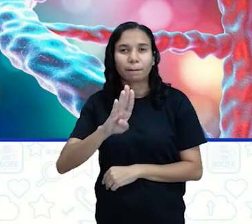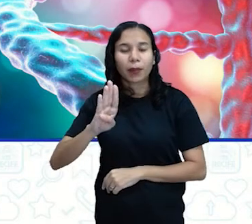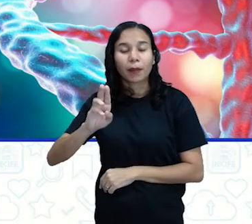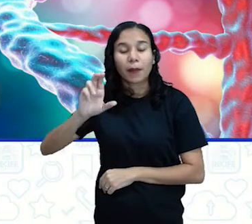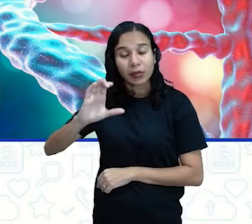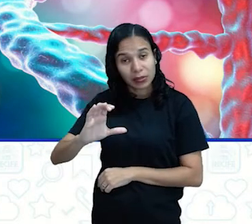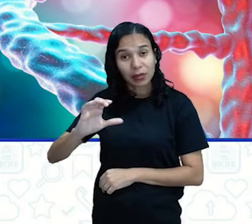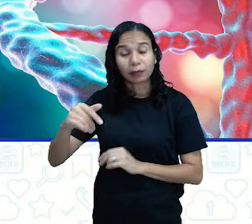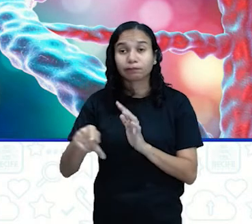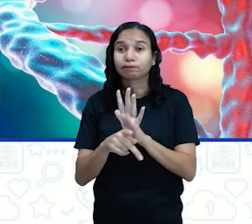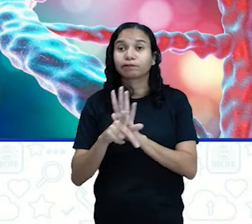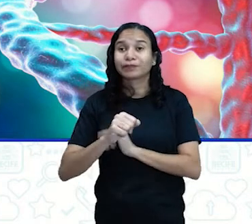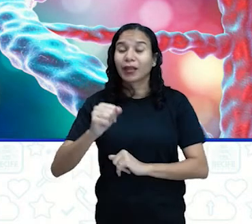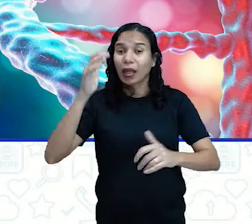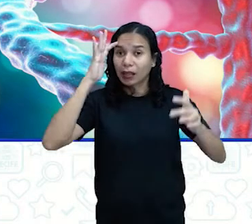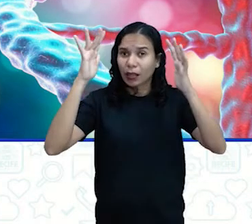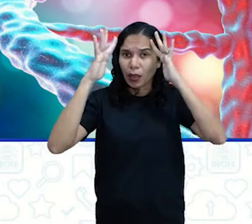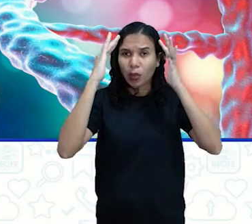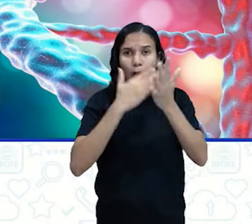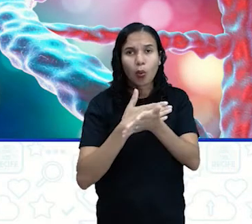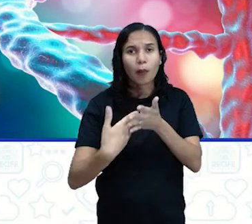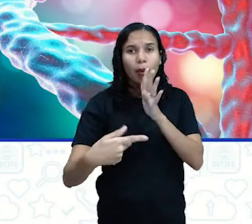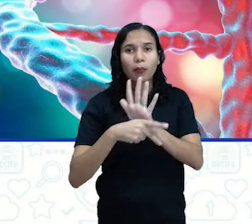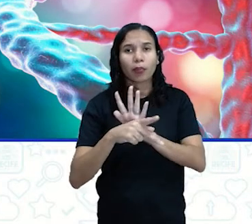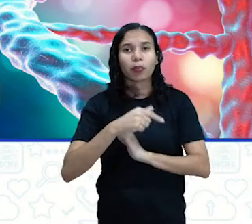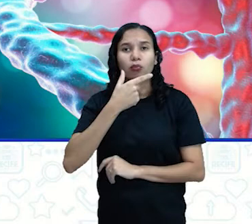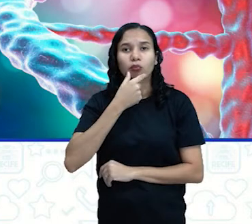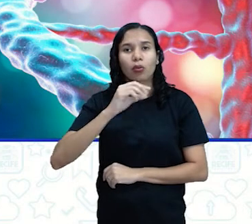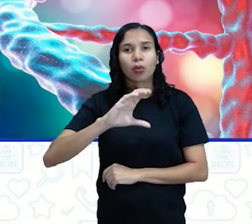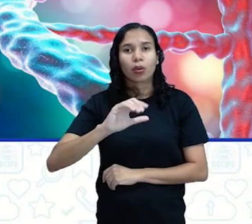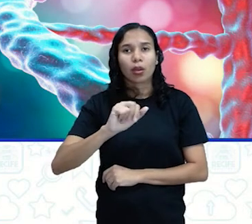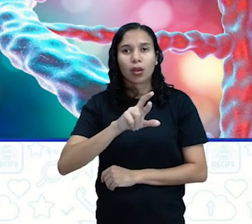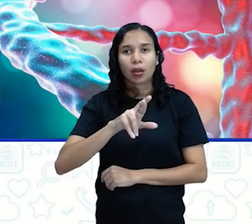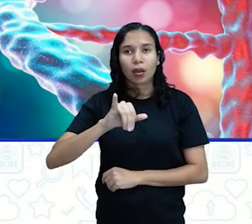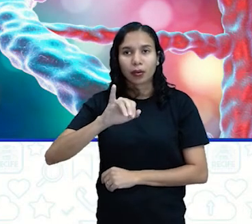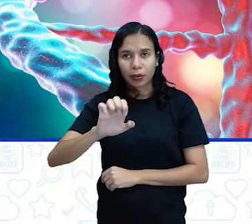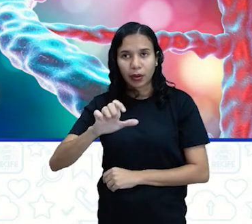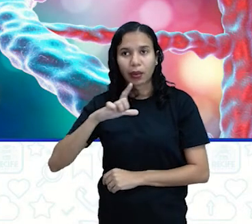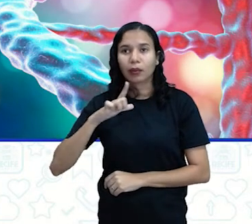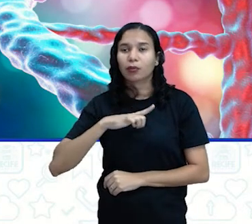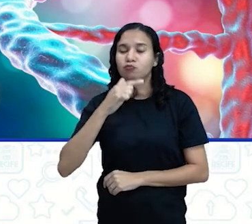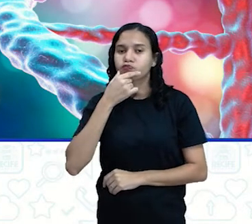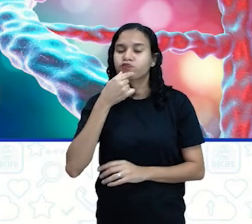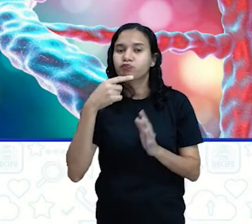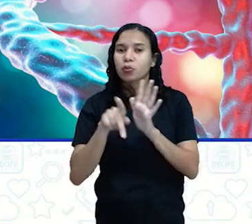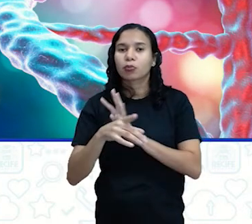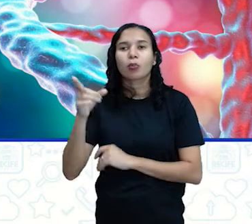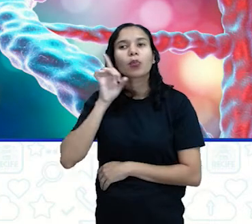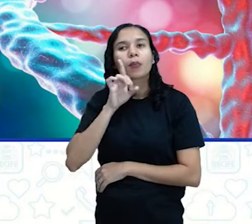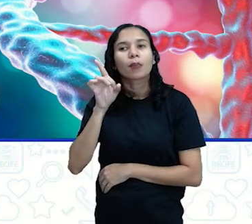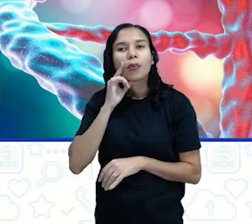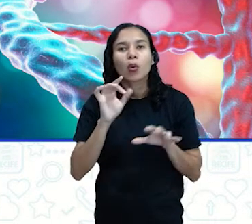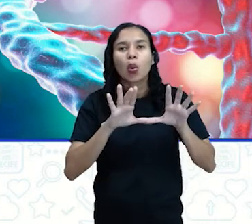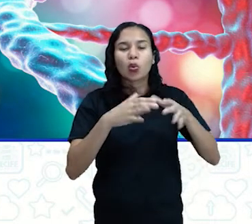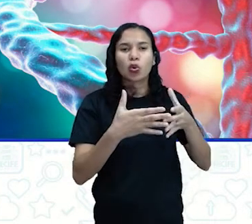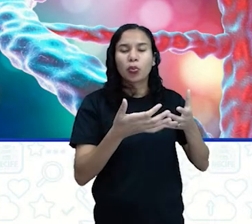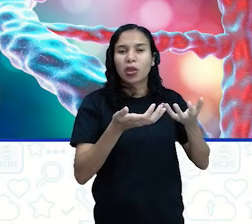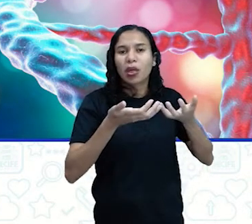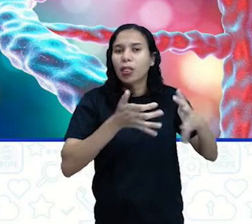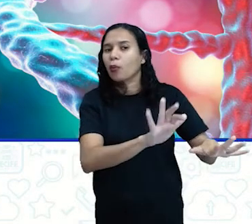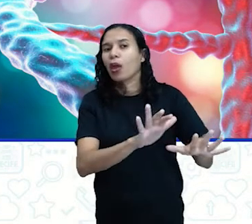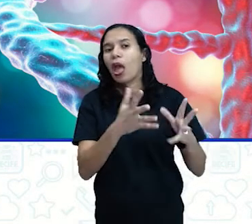News, essa teoria iniciou com um vídeo de Carrie Madgett, osteopata americana em grupos anti-vacina. Então,